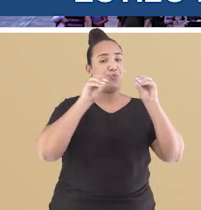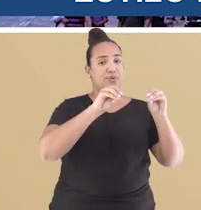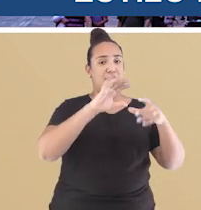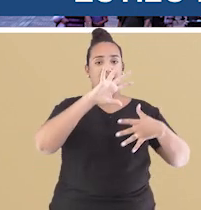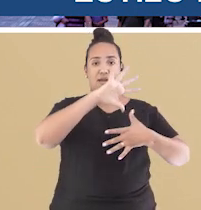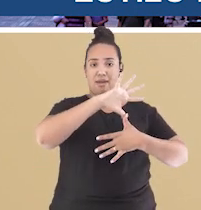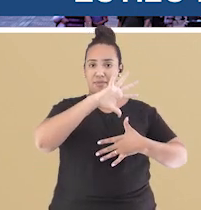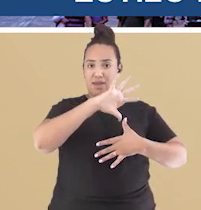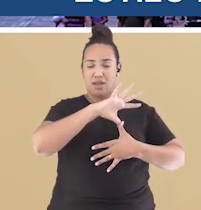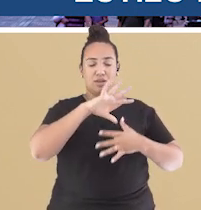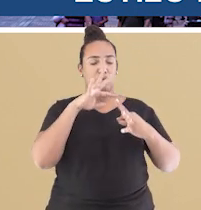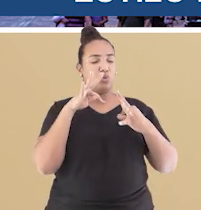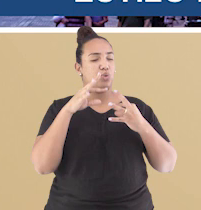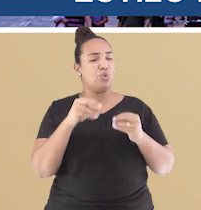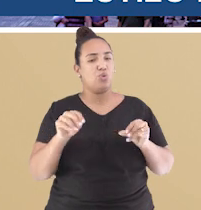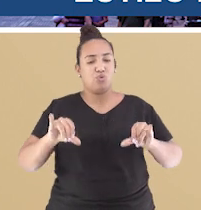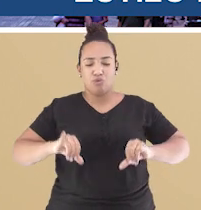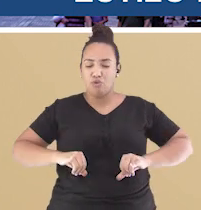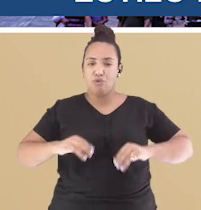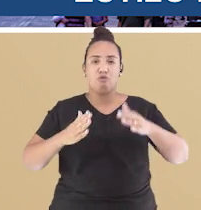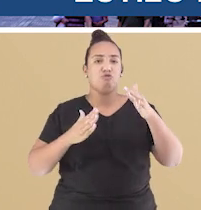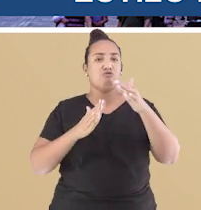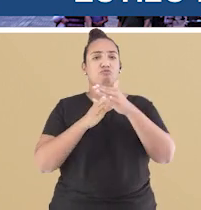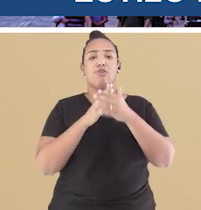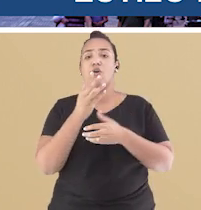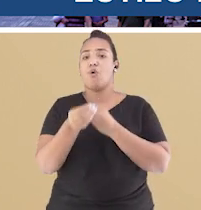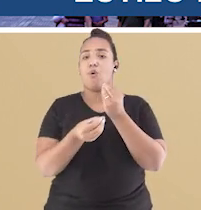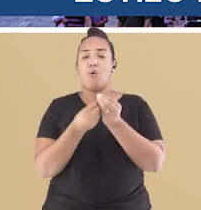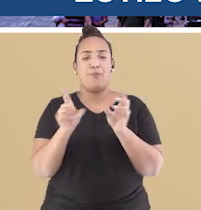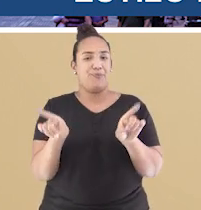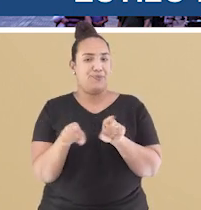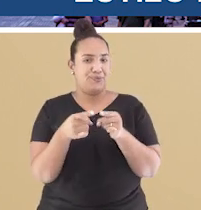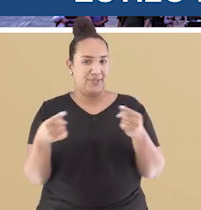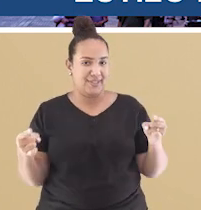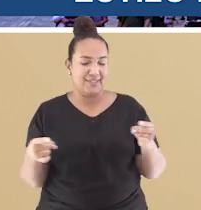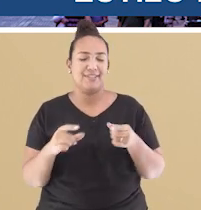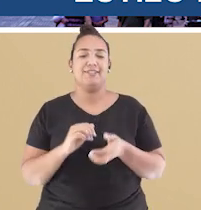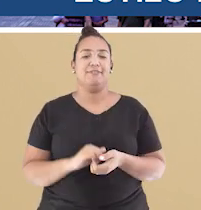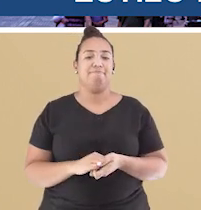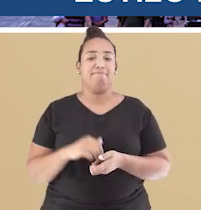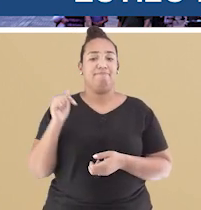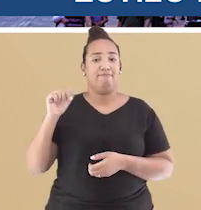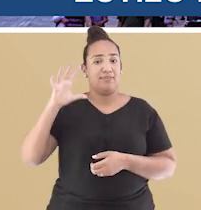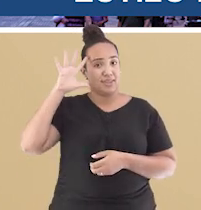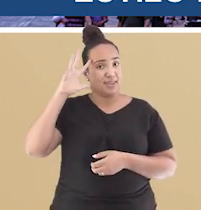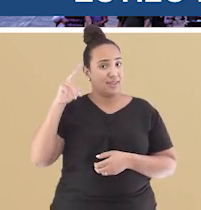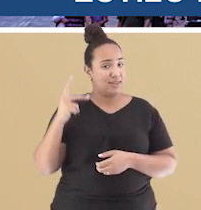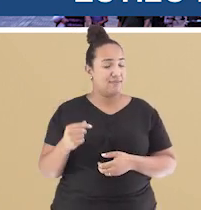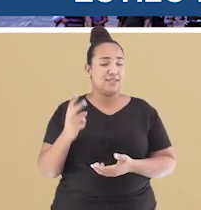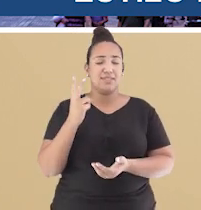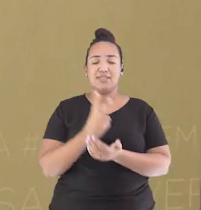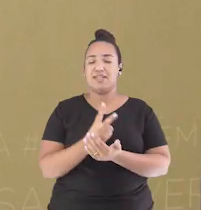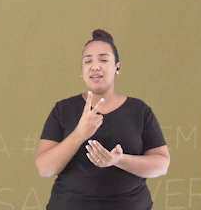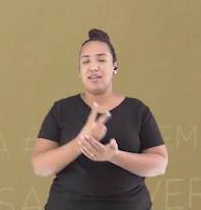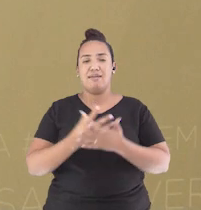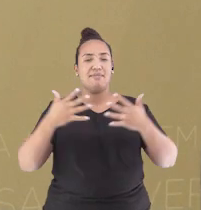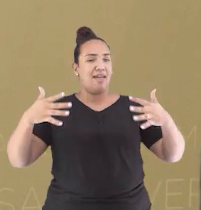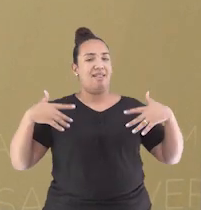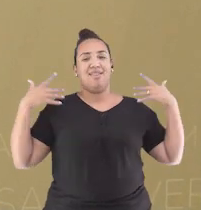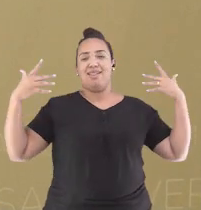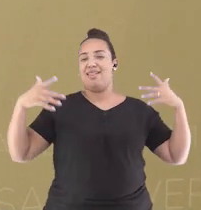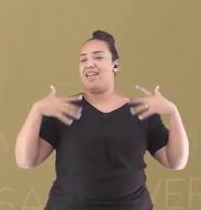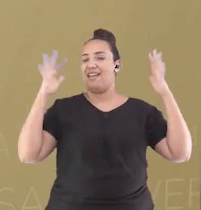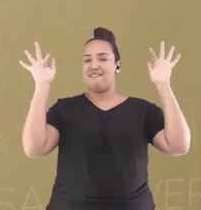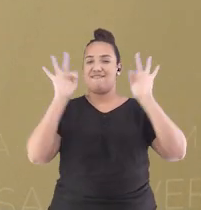nova realidade que eles foram obrigados a ter na América. A forma que eles tinham de superar todo o sofrimento era a música. A